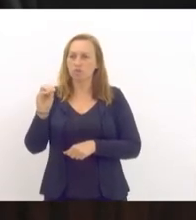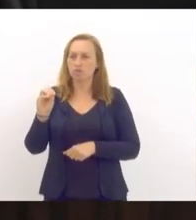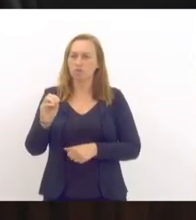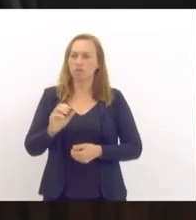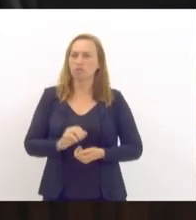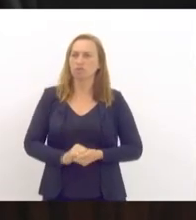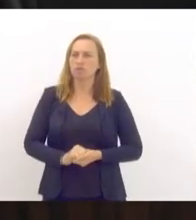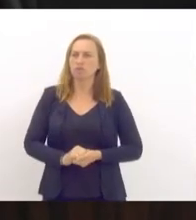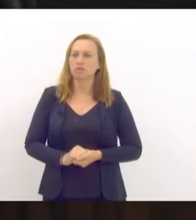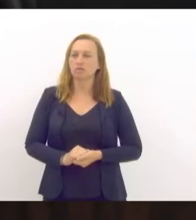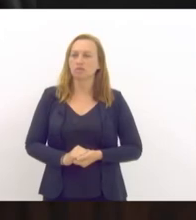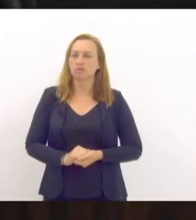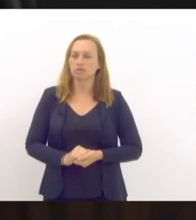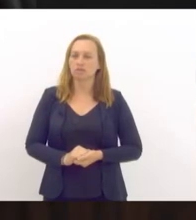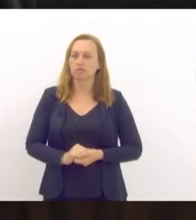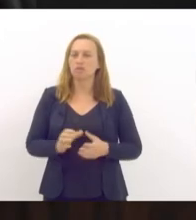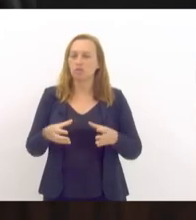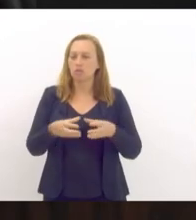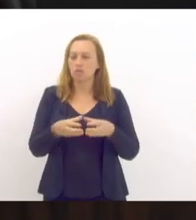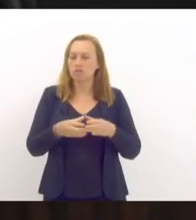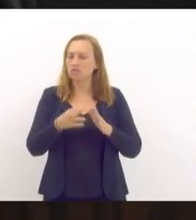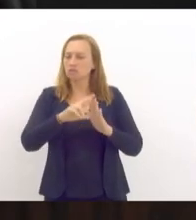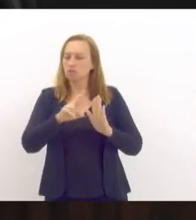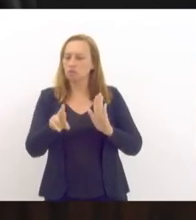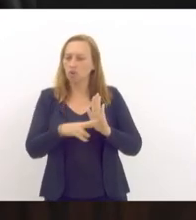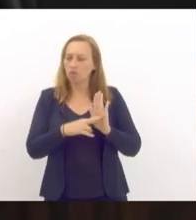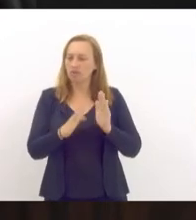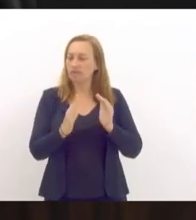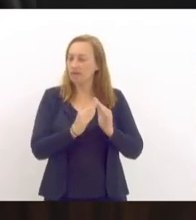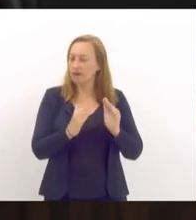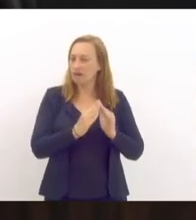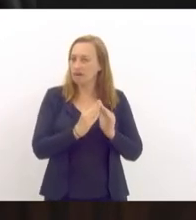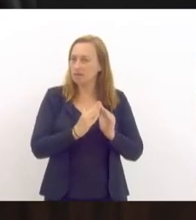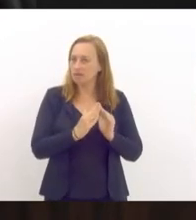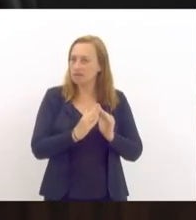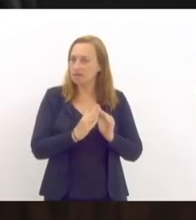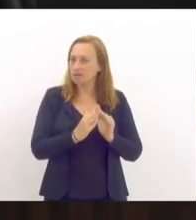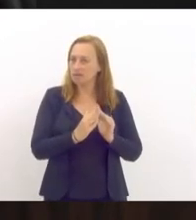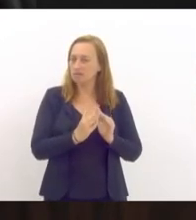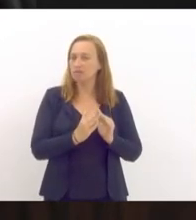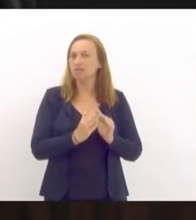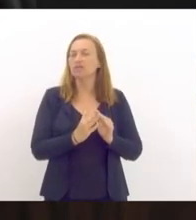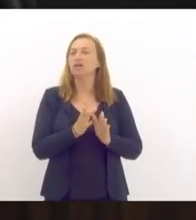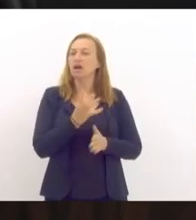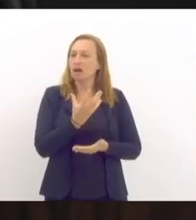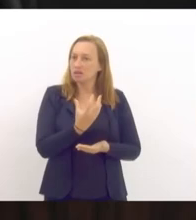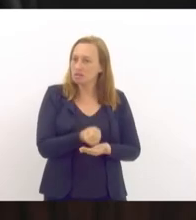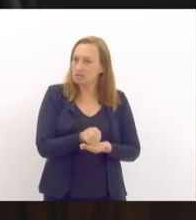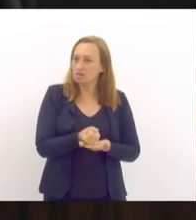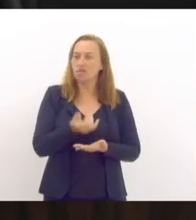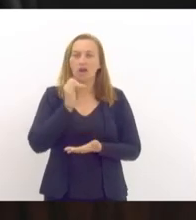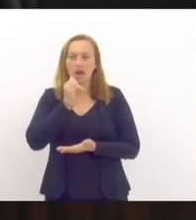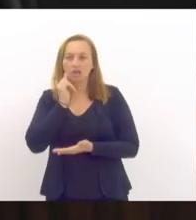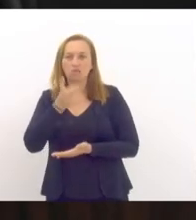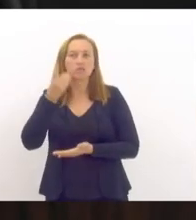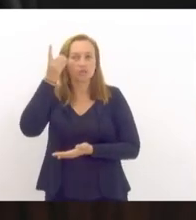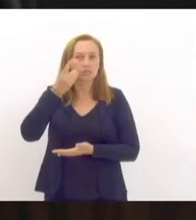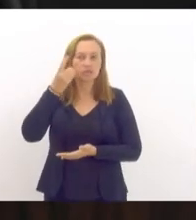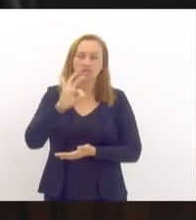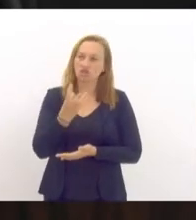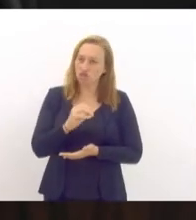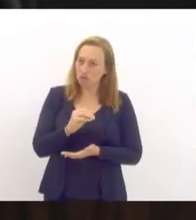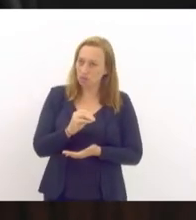mamedio parecida comissão de normas interna proporcional e externas favorável relatou Deputado